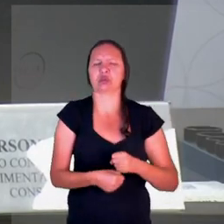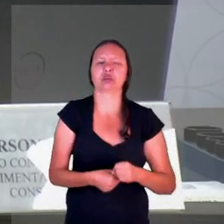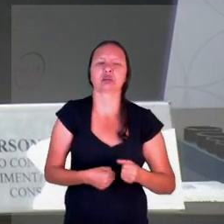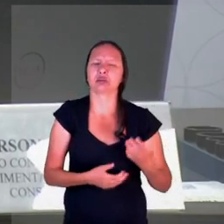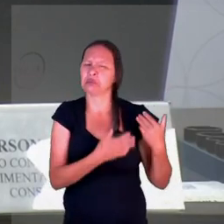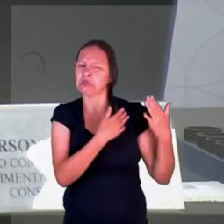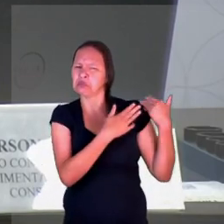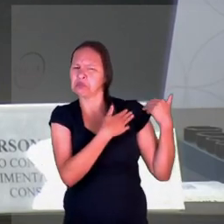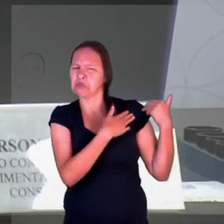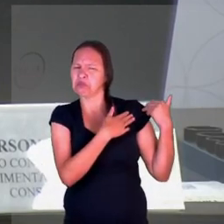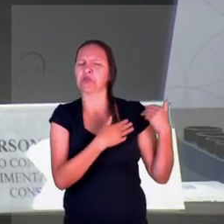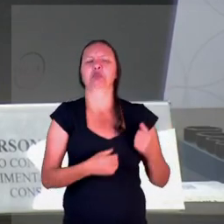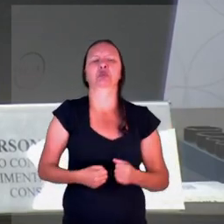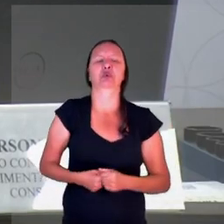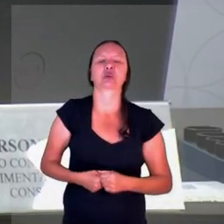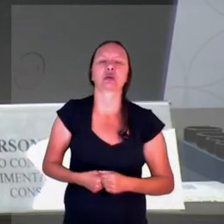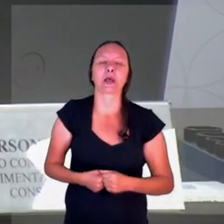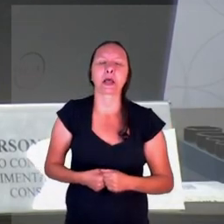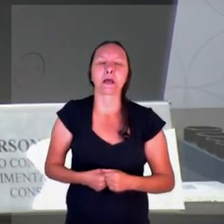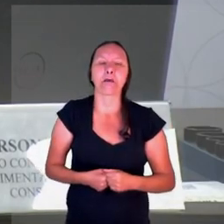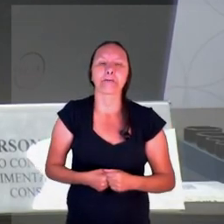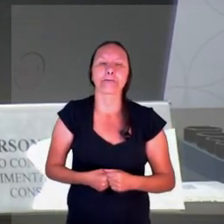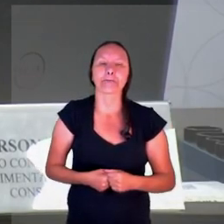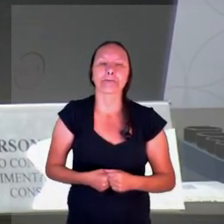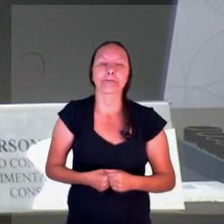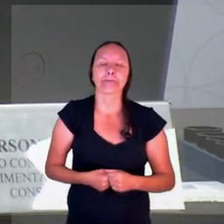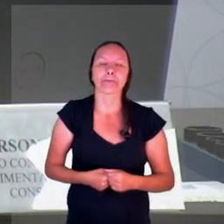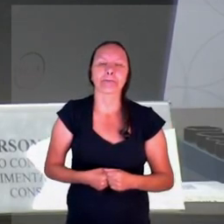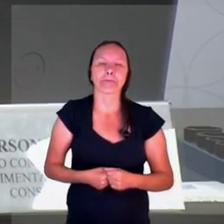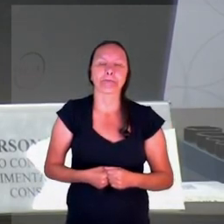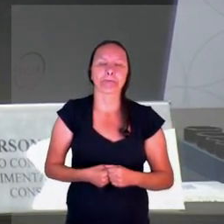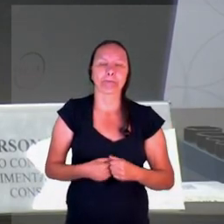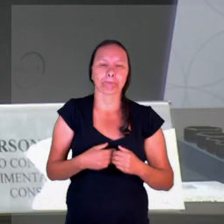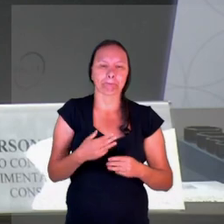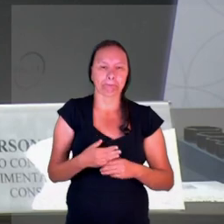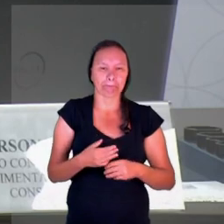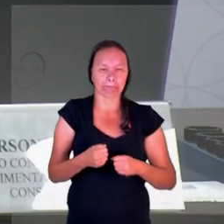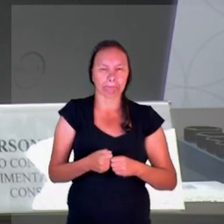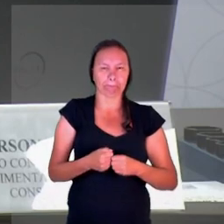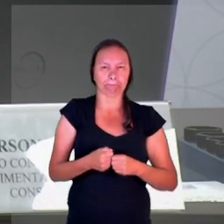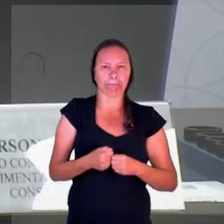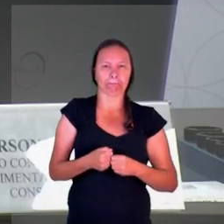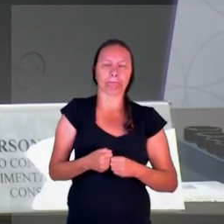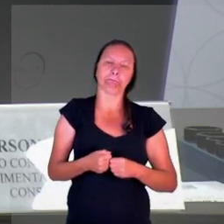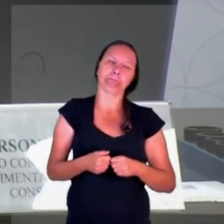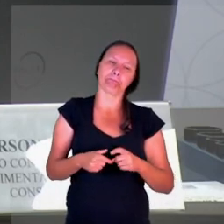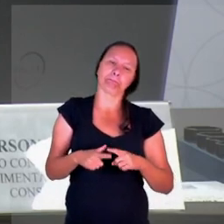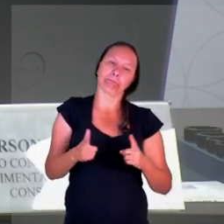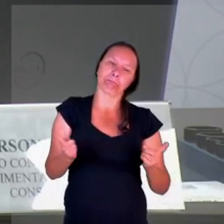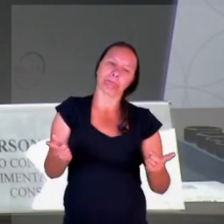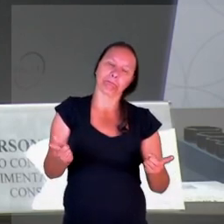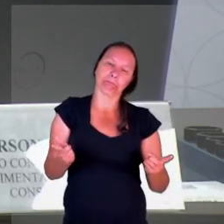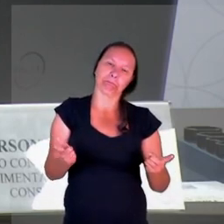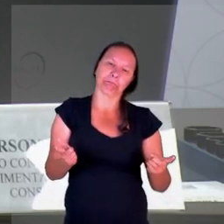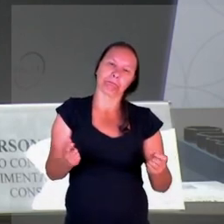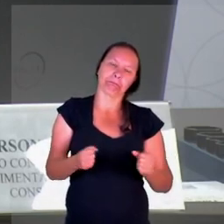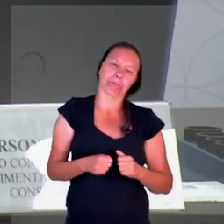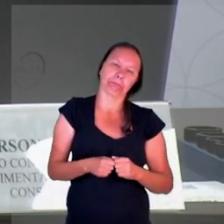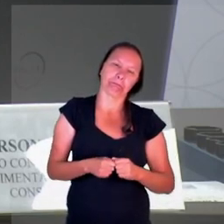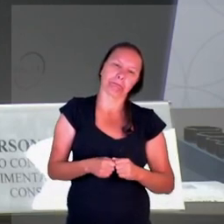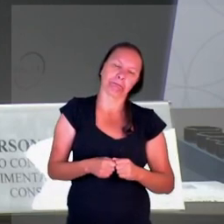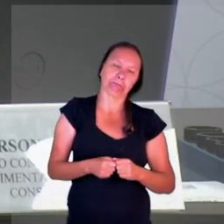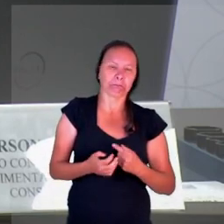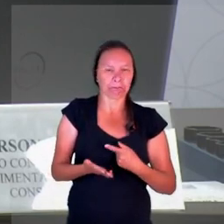foi extinto eh a extinção do consea fo foi eh um